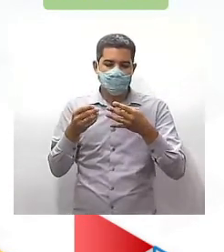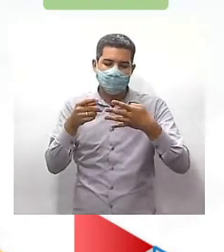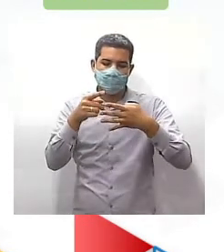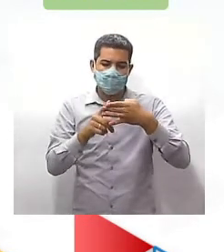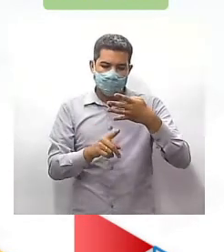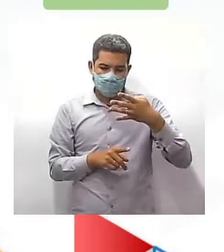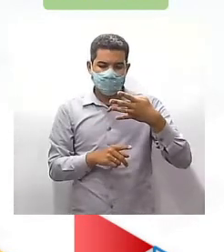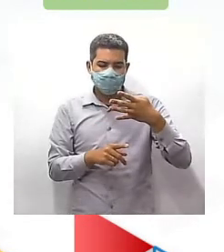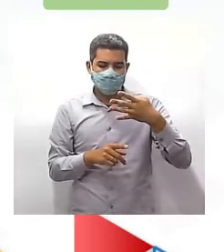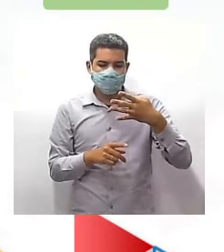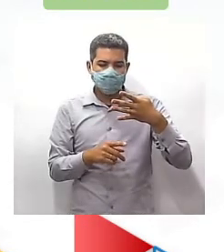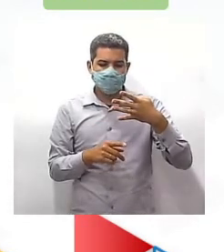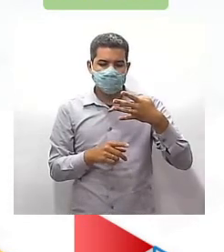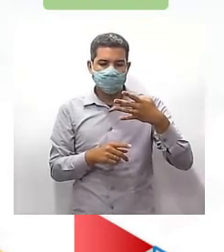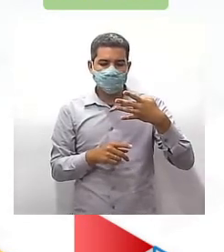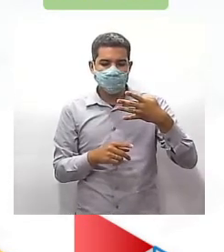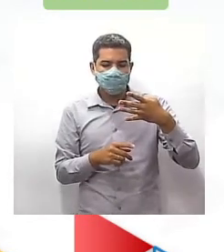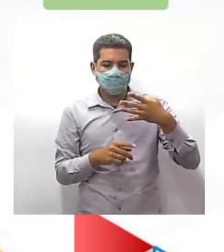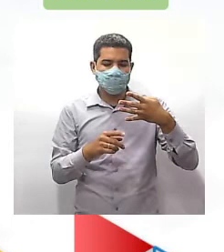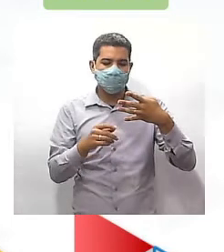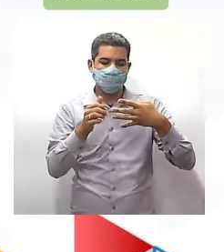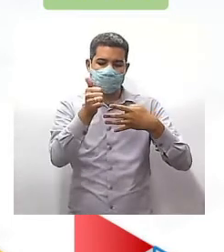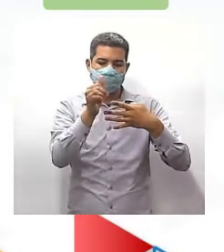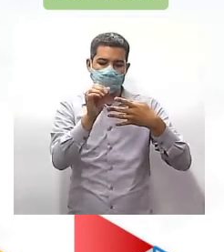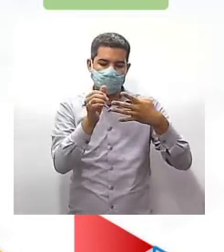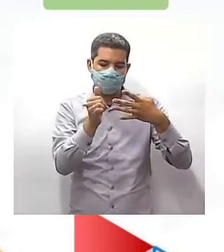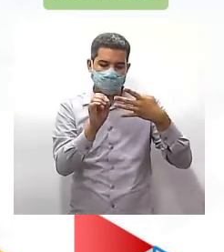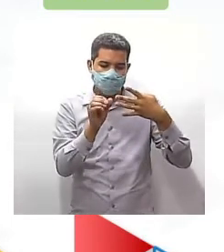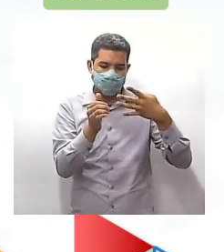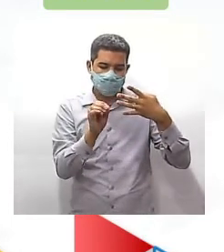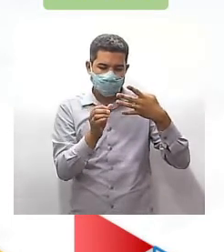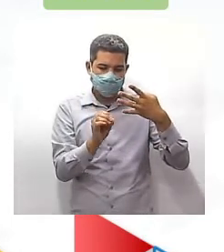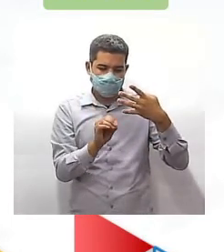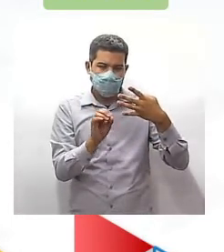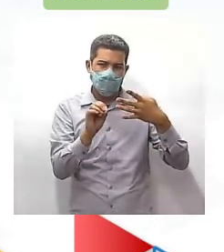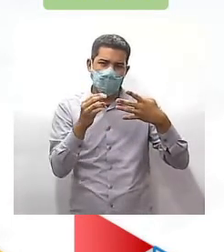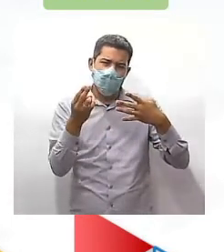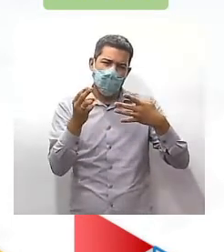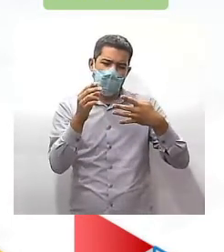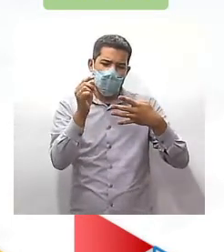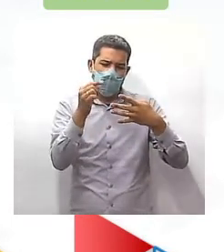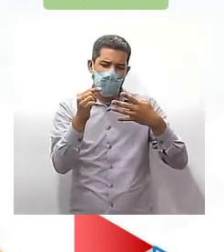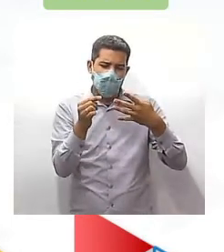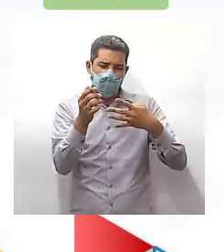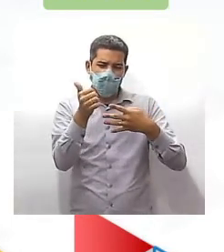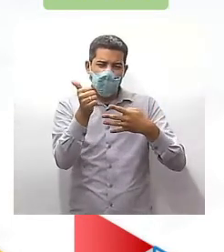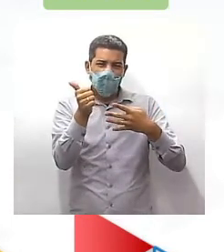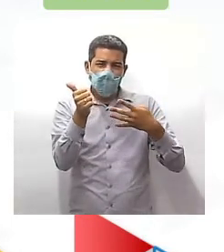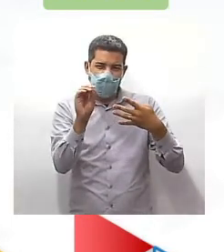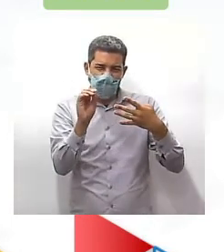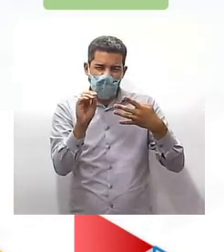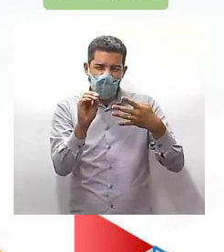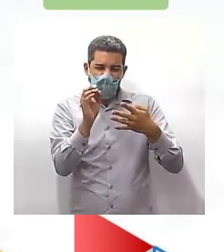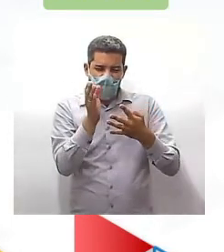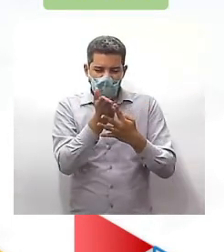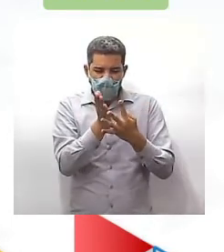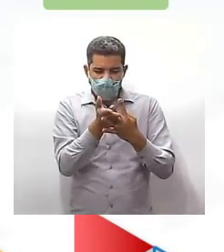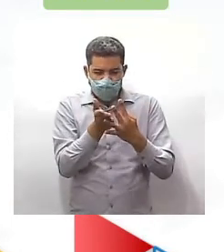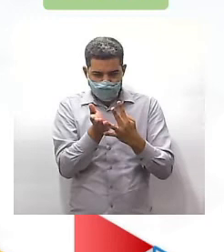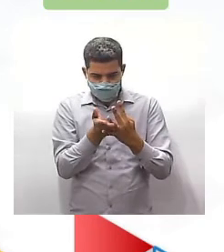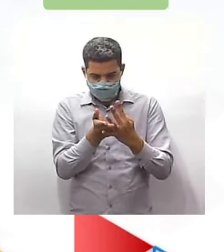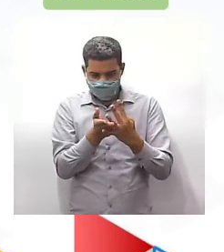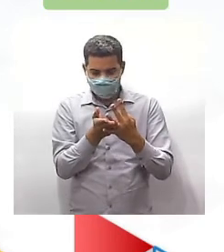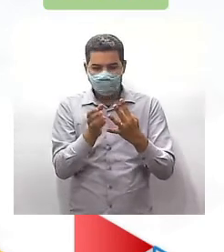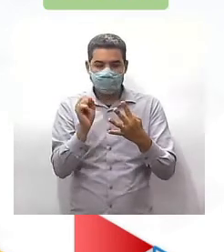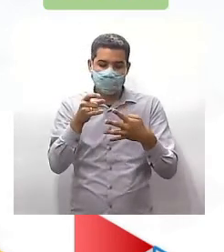iguais, 10 partes iguais ou 100 partes iguais. Se eu dividir em 4 partes iguais, eu vou ter o